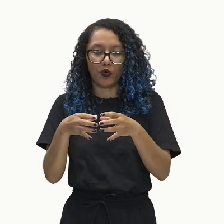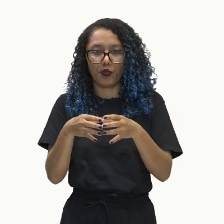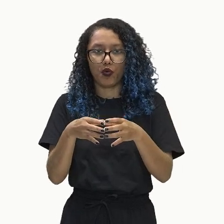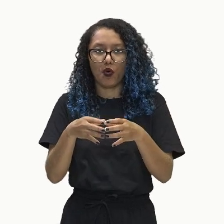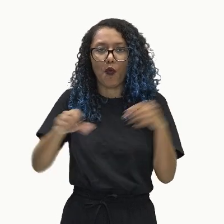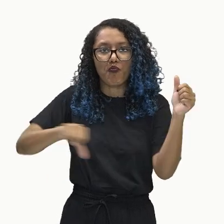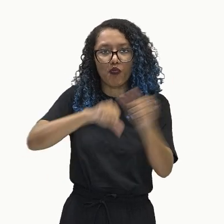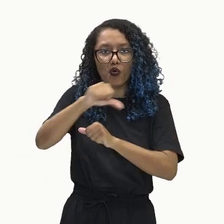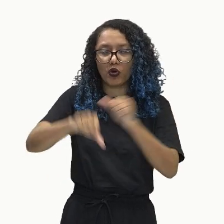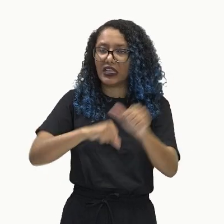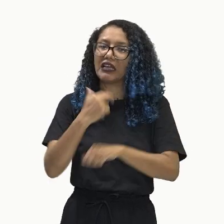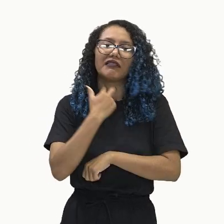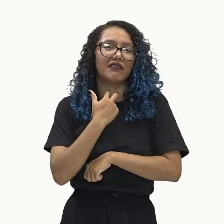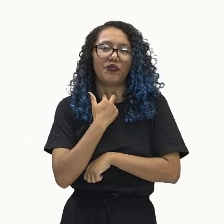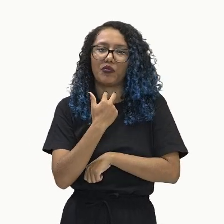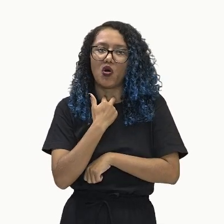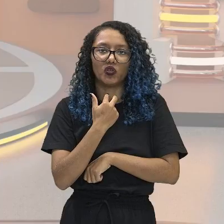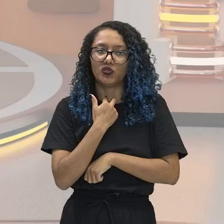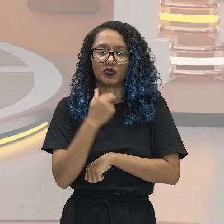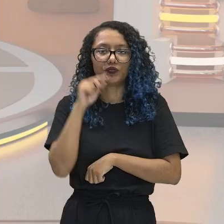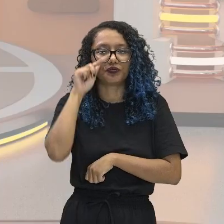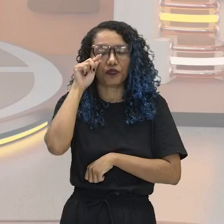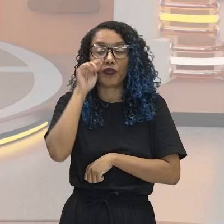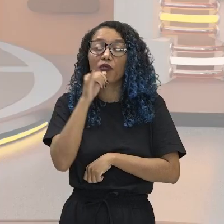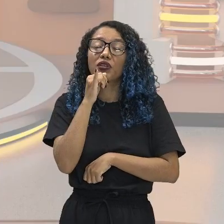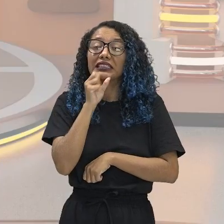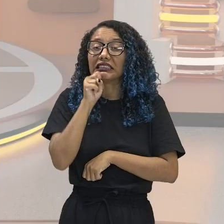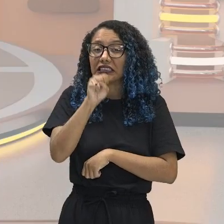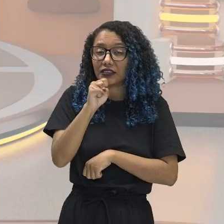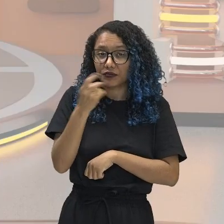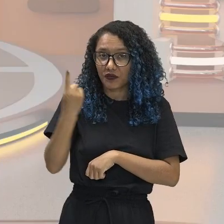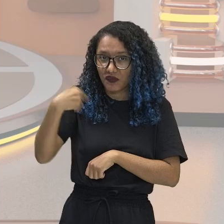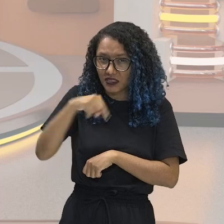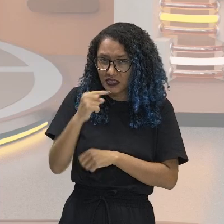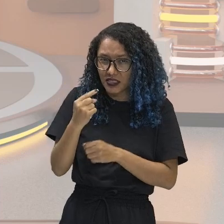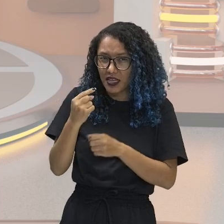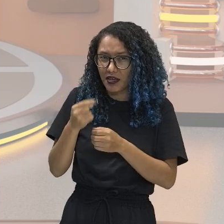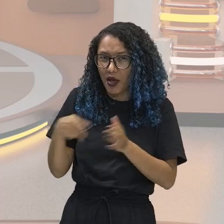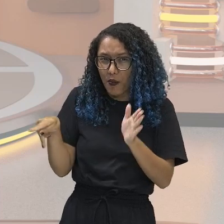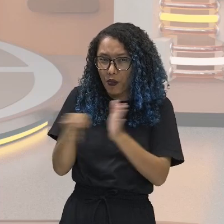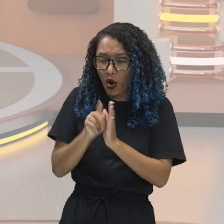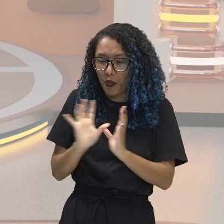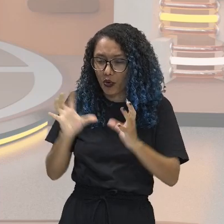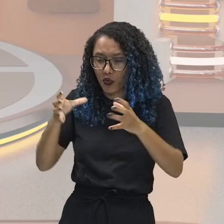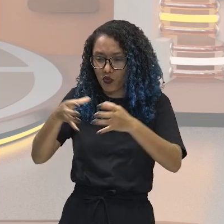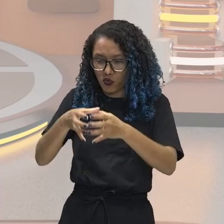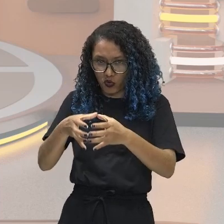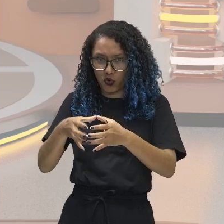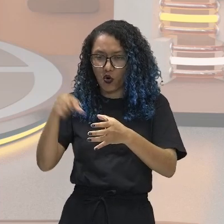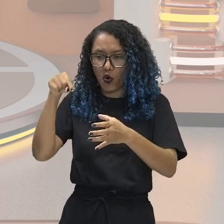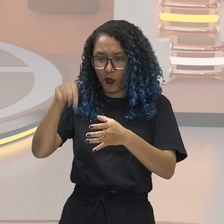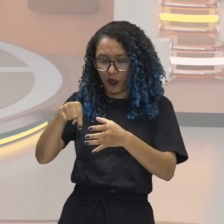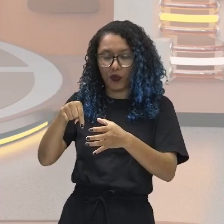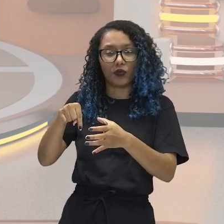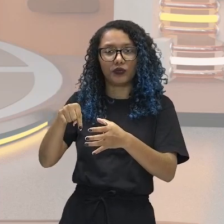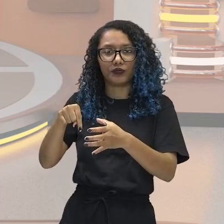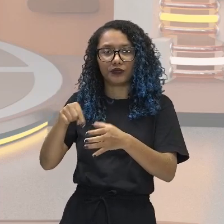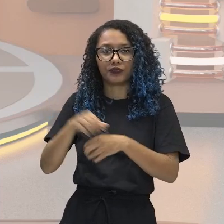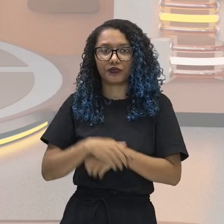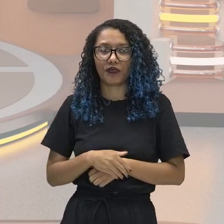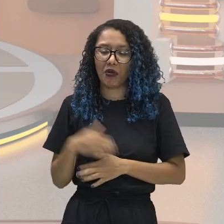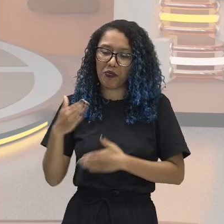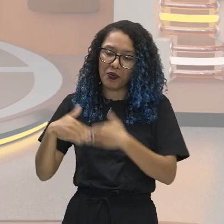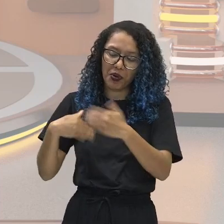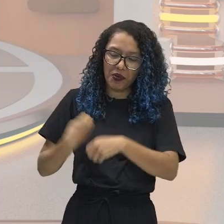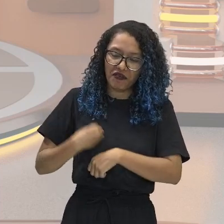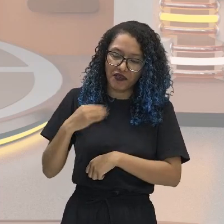entre os feudos, tá, gente? Ou seja, se você nascia em um estado, fazendo parte de um estado, a